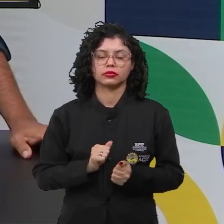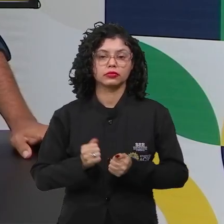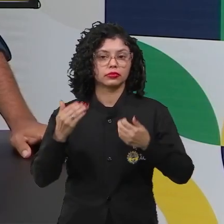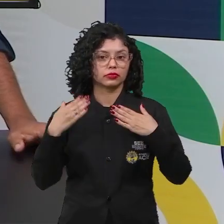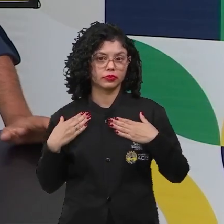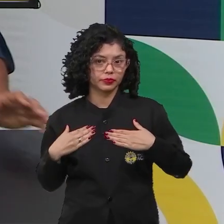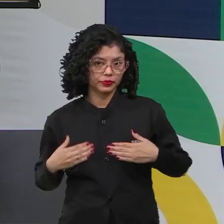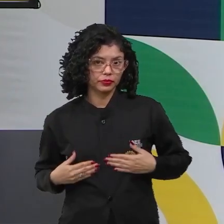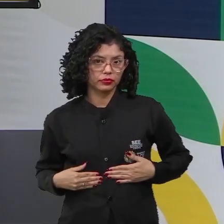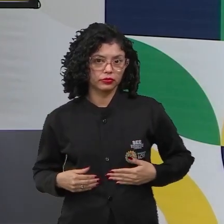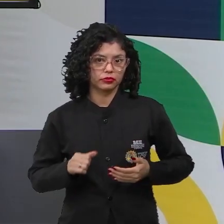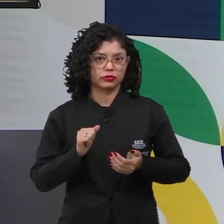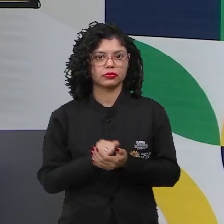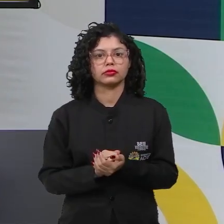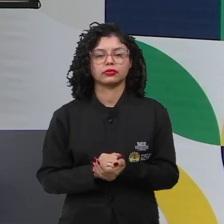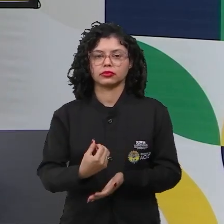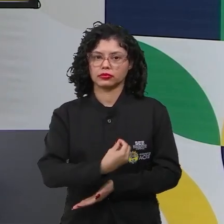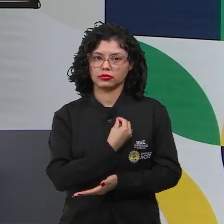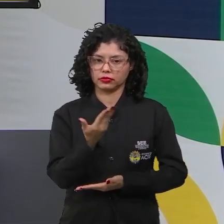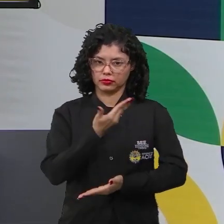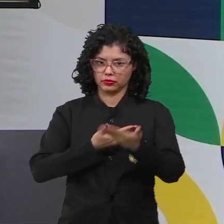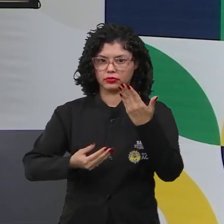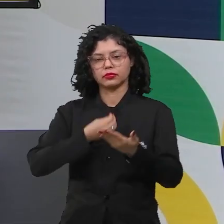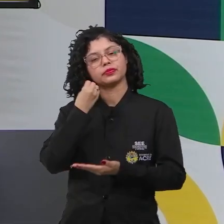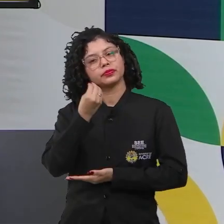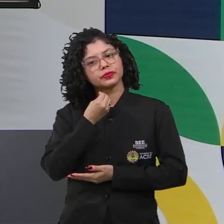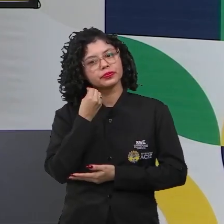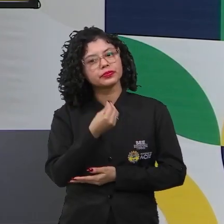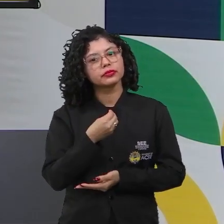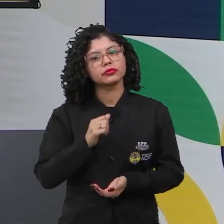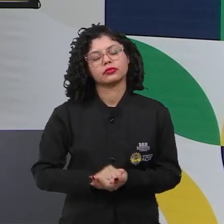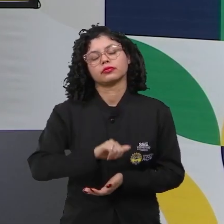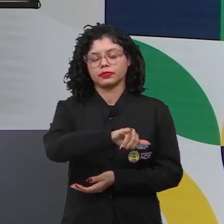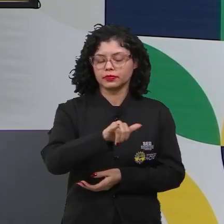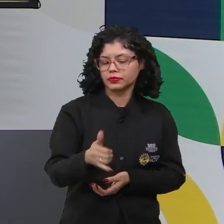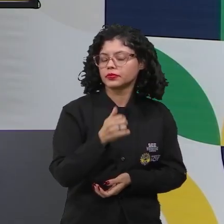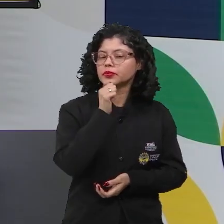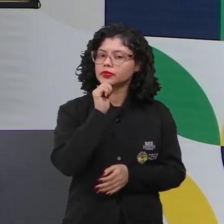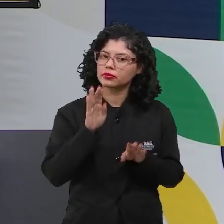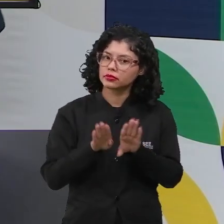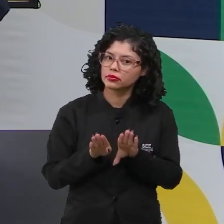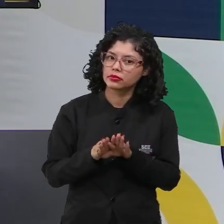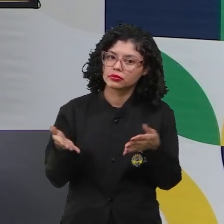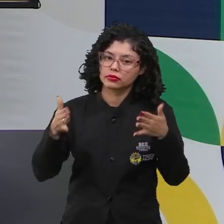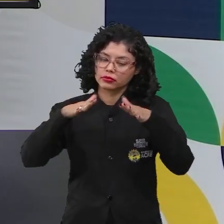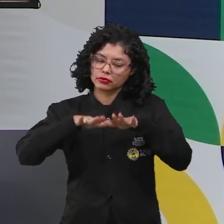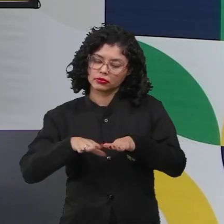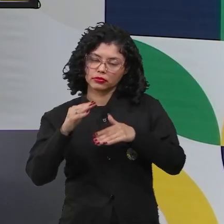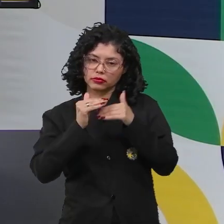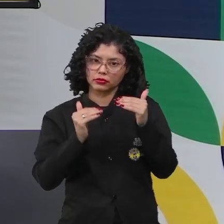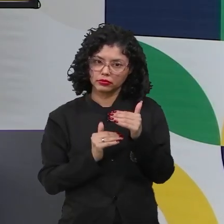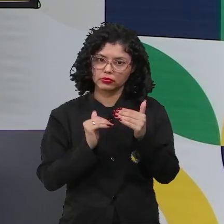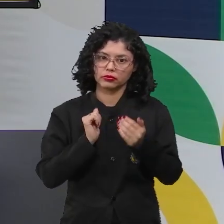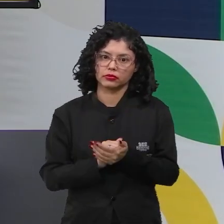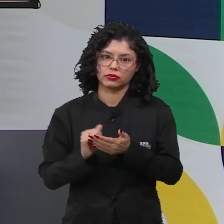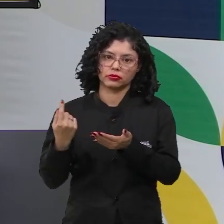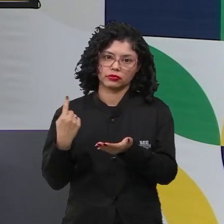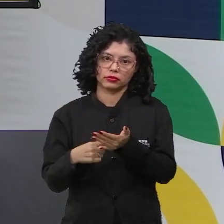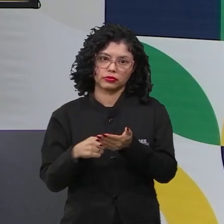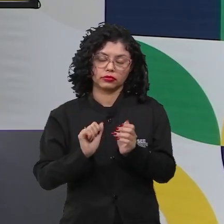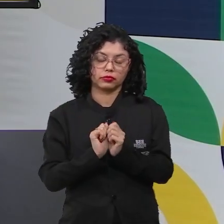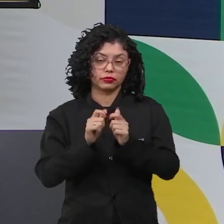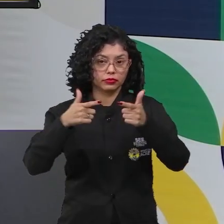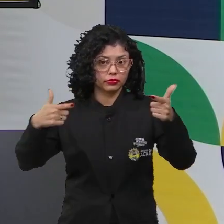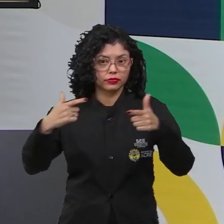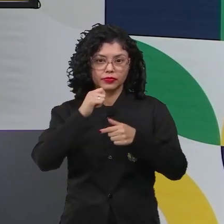corpo, a vivência, a experiência, a dinâmica, a oportunização de incluir a todos, leva e